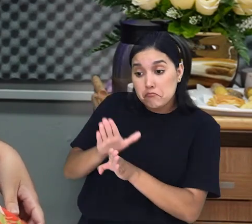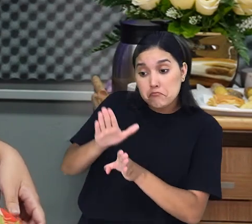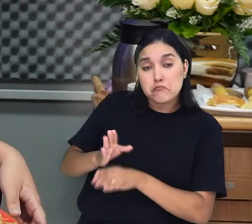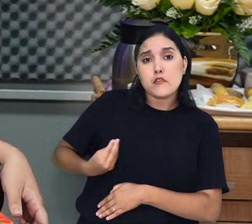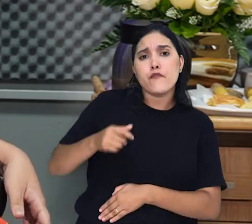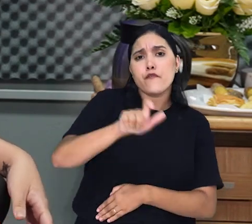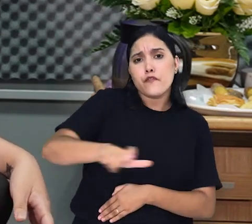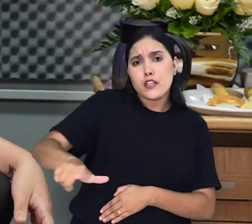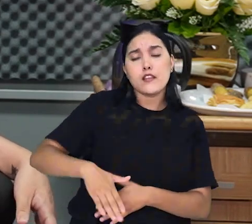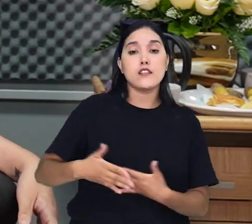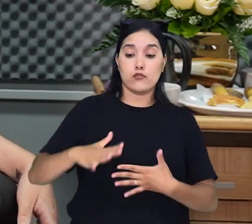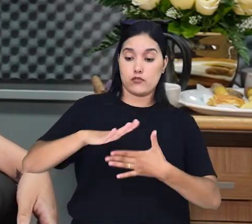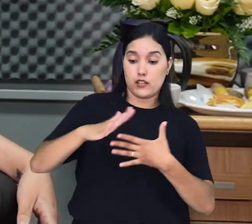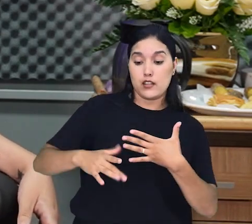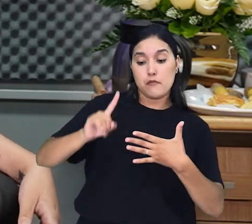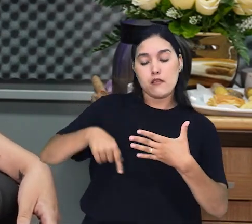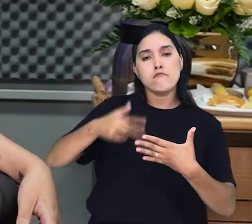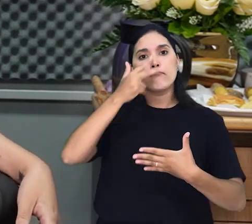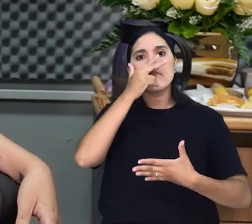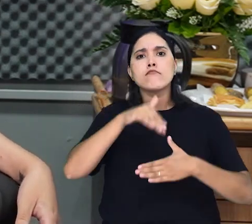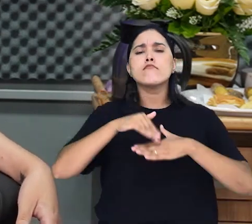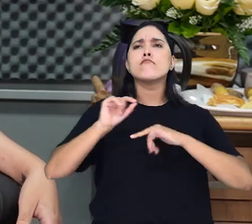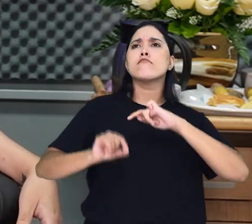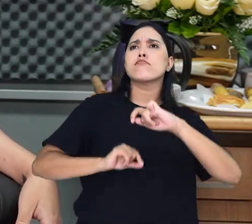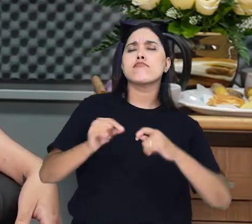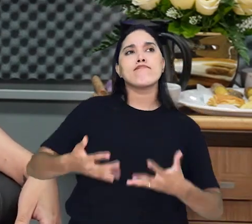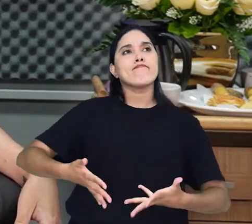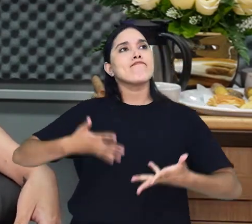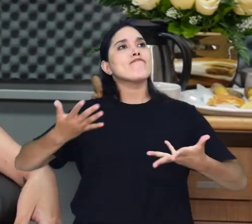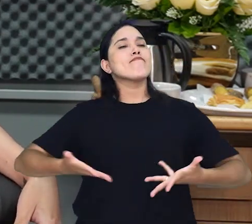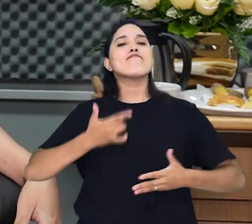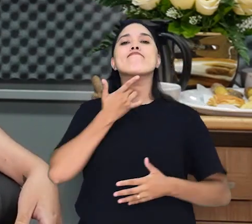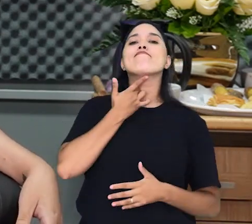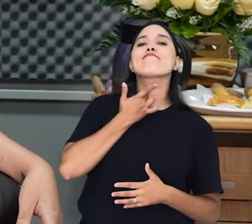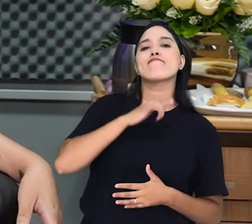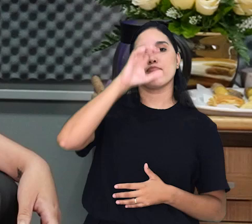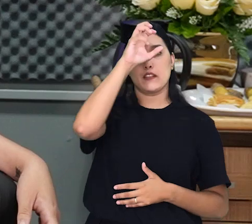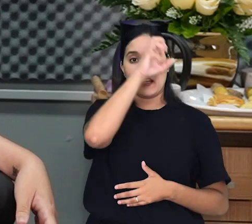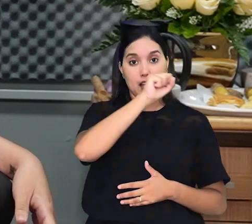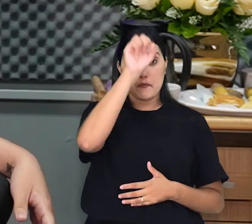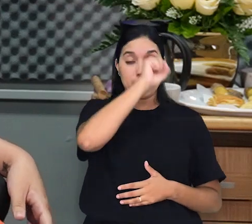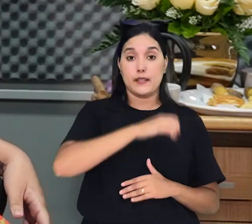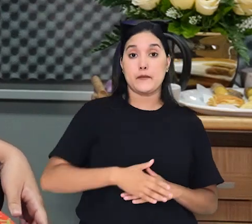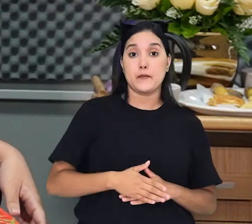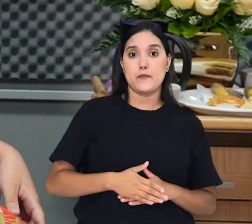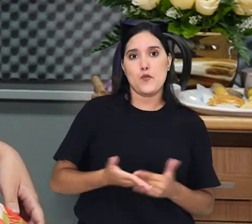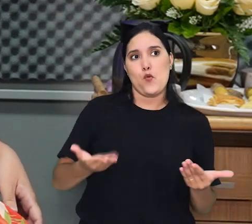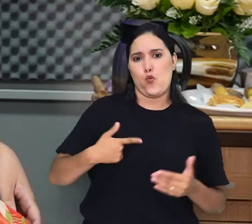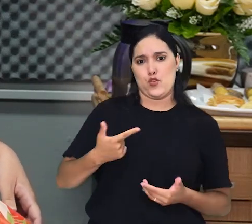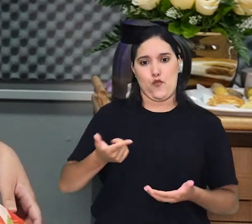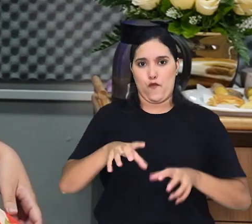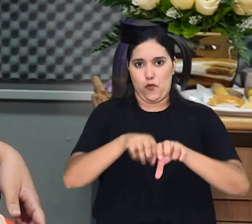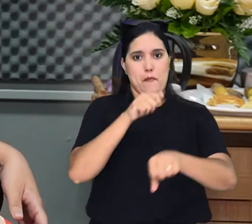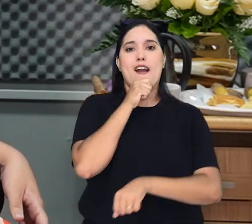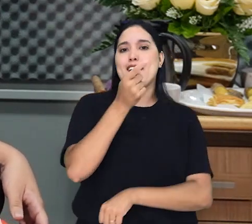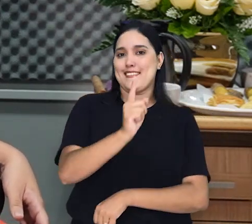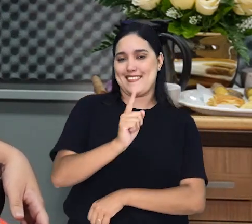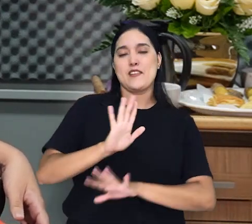na área, porque eu sei que eu vou trabalhar com outras pessoas, eu vou poder ajudar, vou poder lecionar, e eu quero poder,